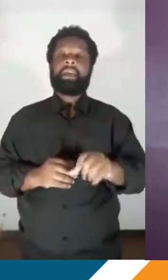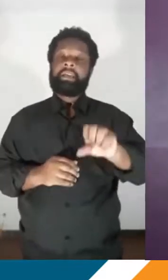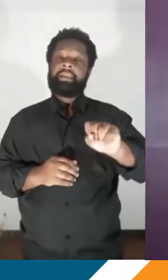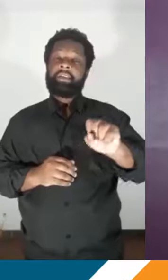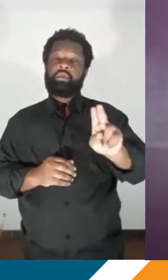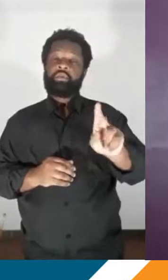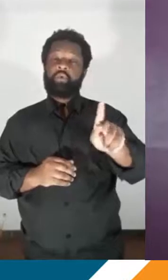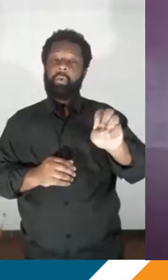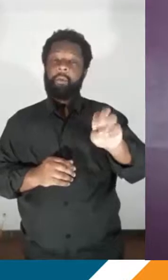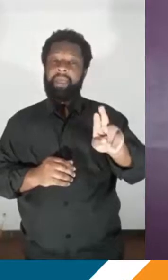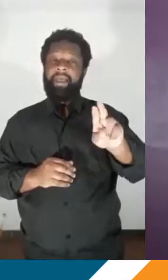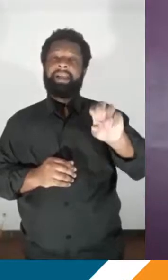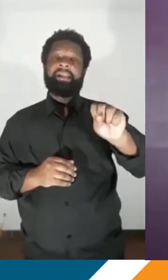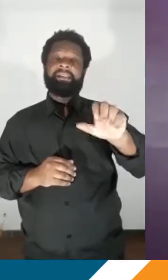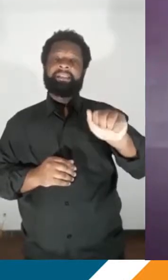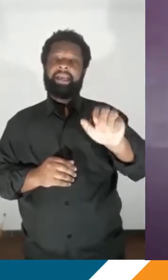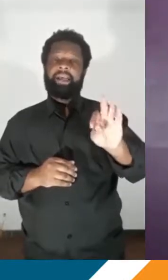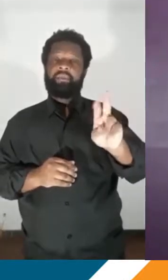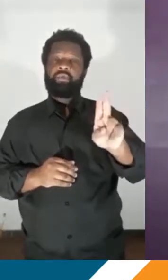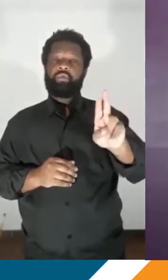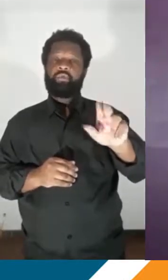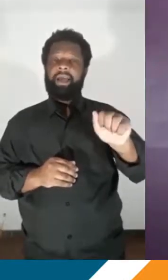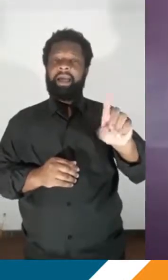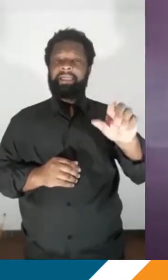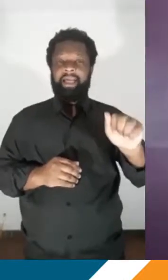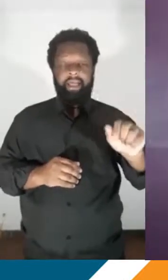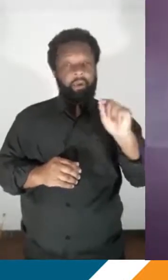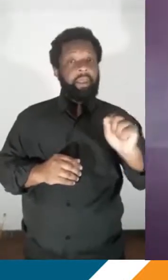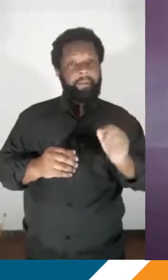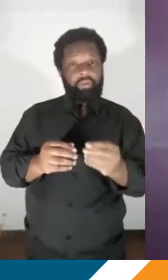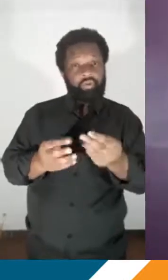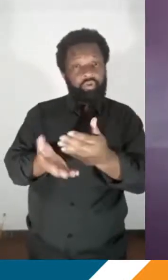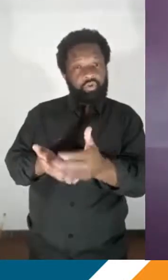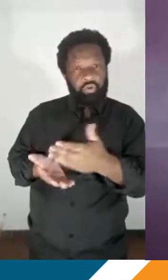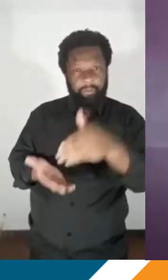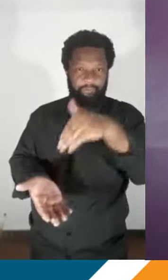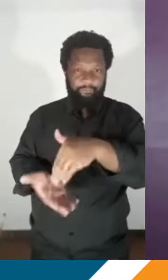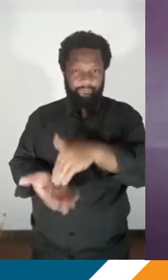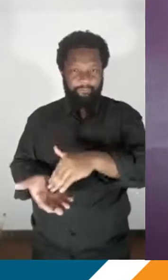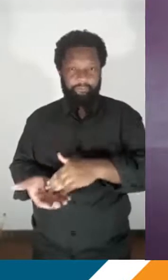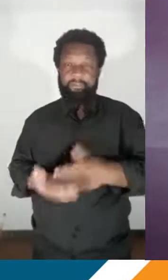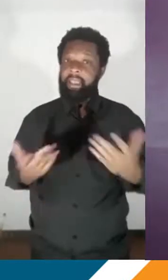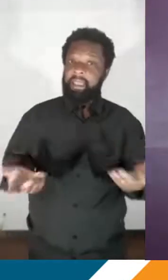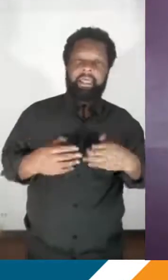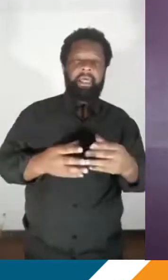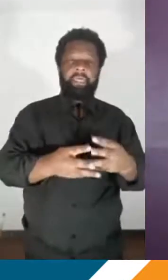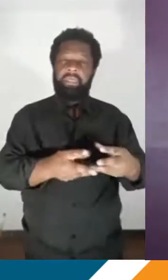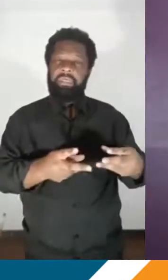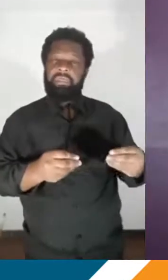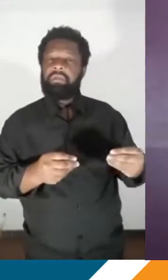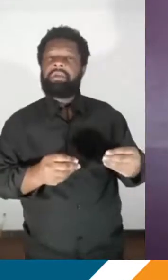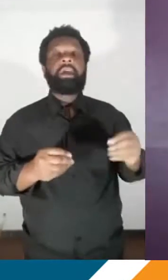a situação super saturada com corpo de fundo. Esse açúcar que fica no fundo é o corpo de fundo, tá bom? E